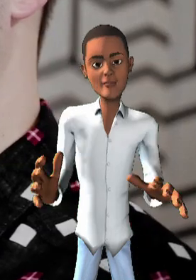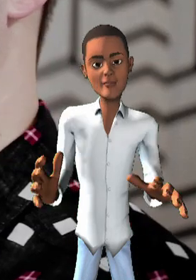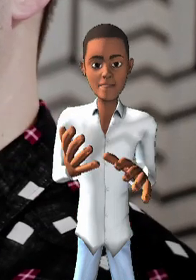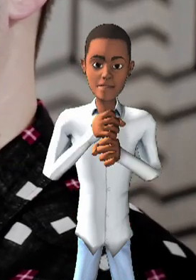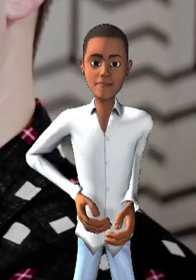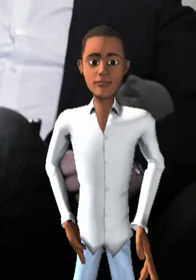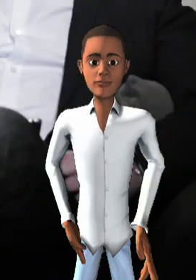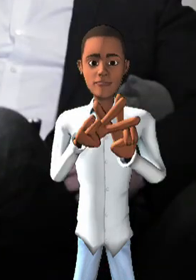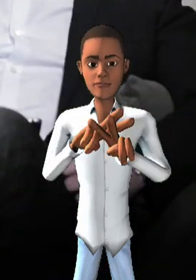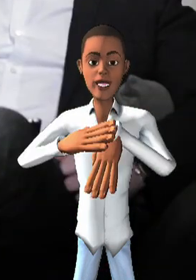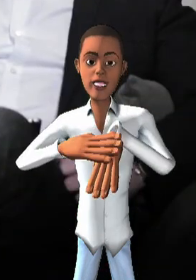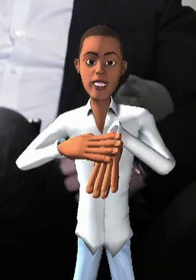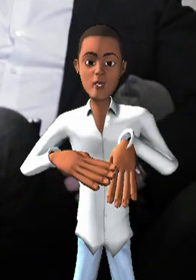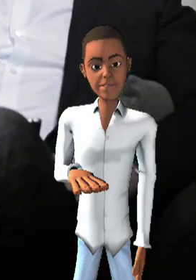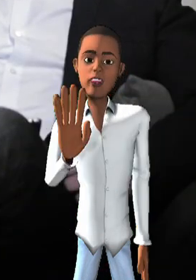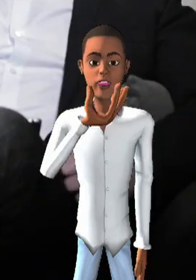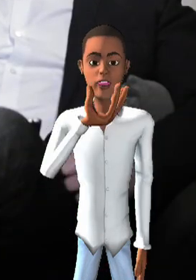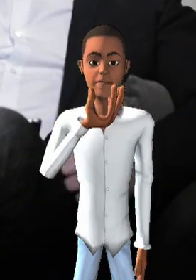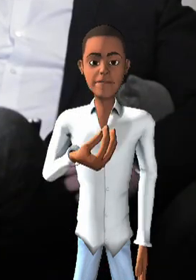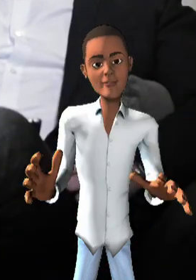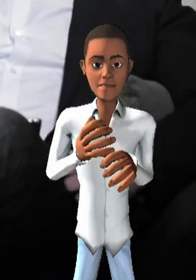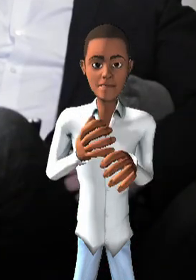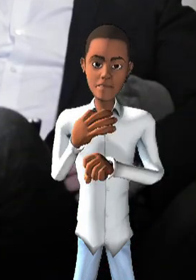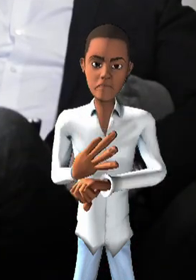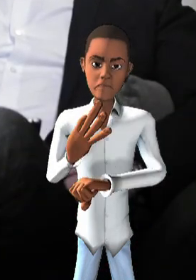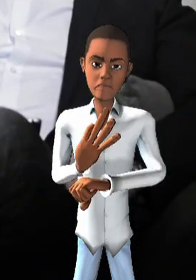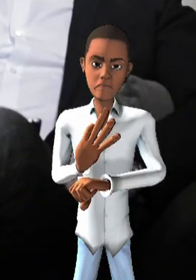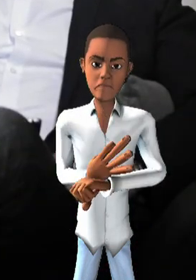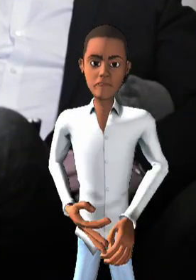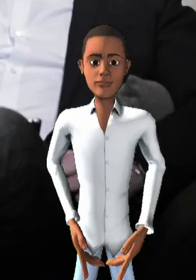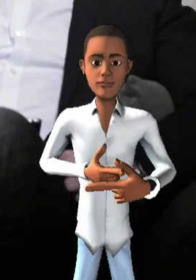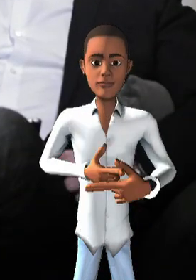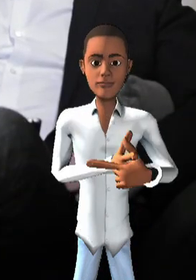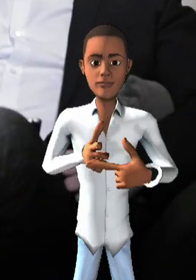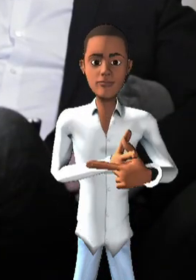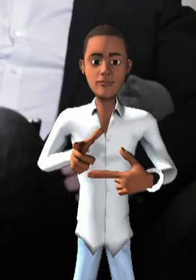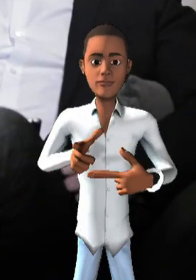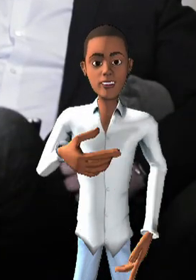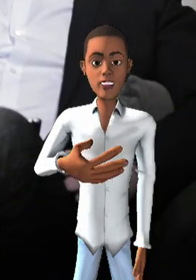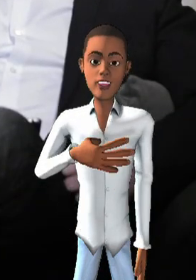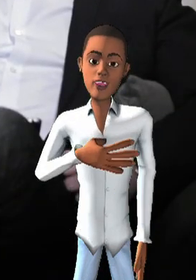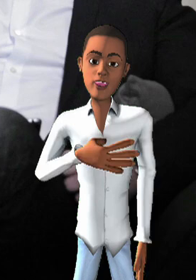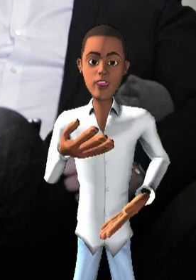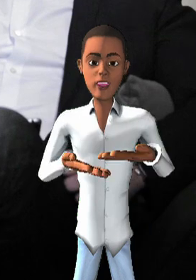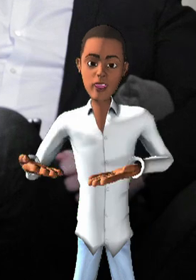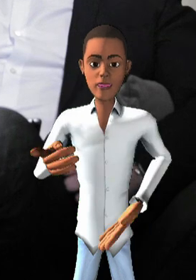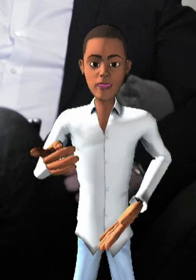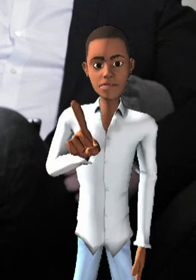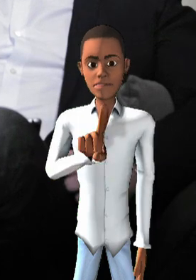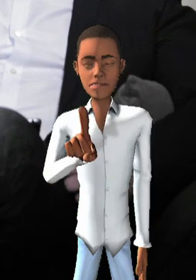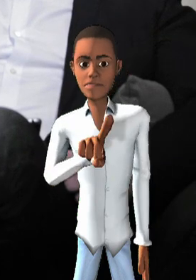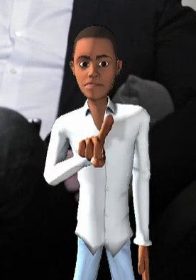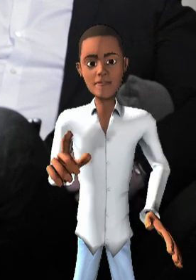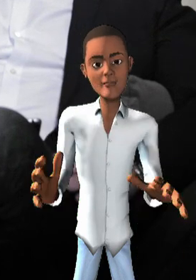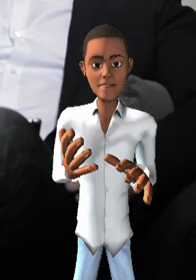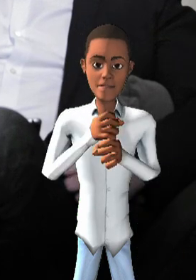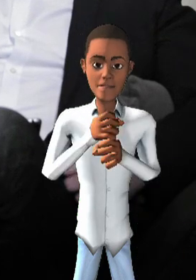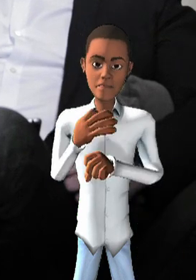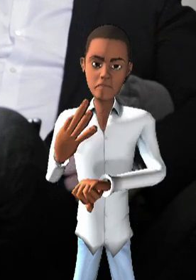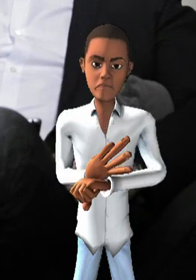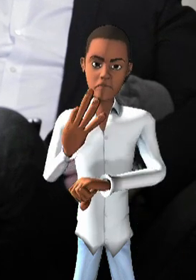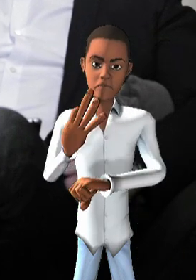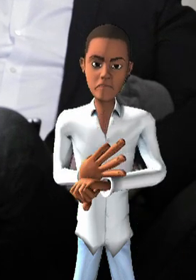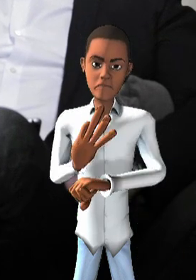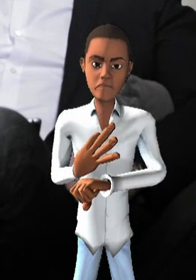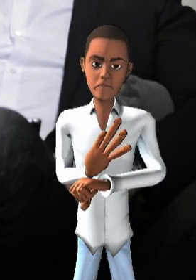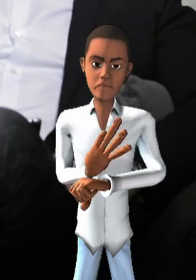ela mesma. E essa prisão faz como se fosse um filtro, não permitindo que esse homem divida mais dos